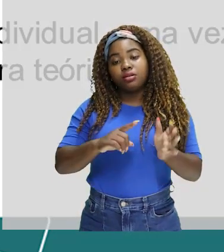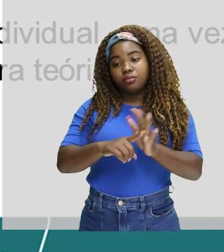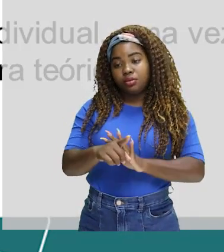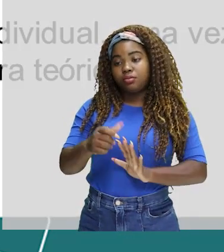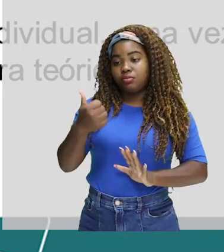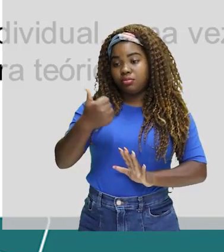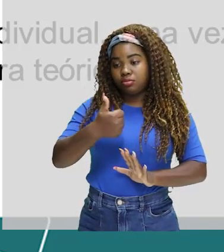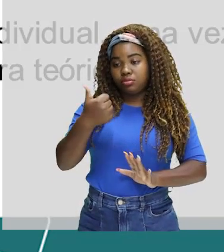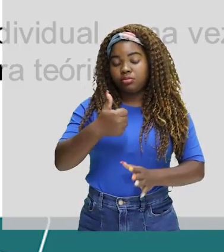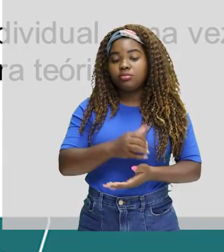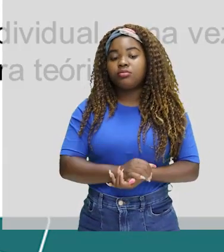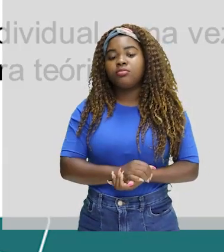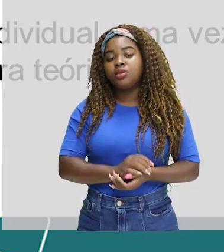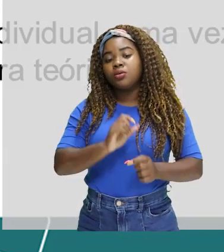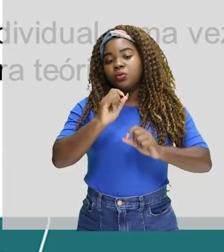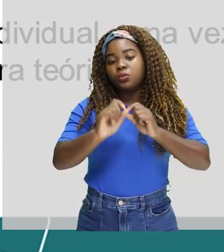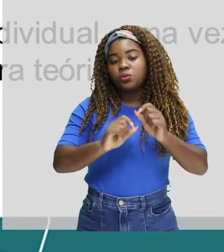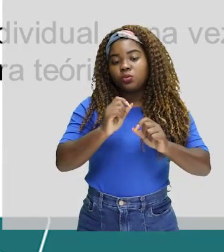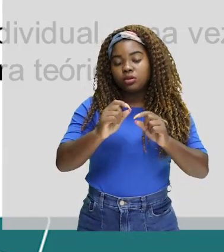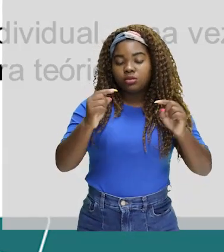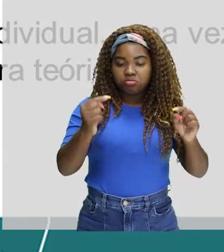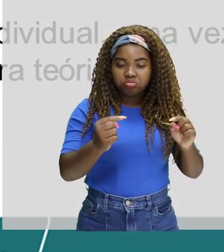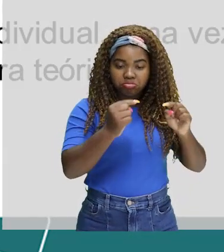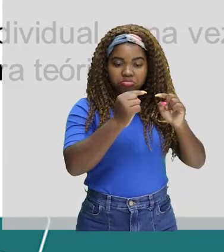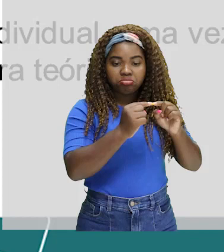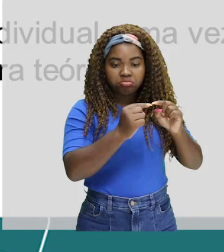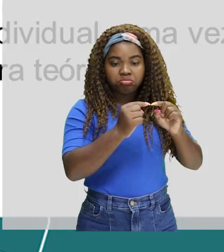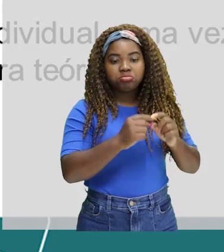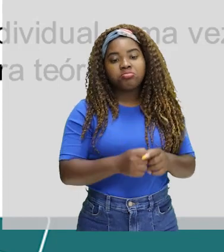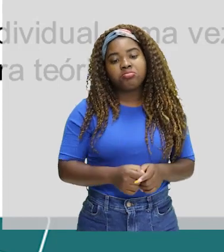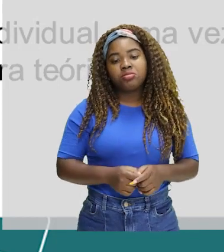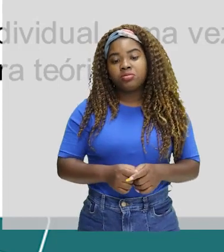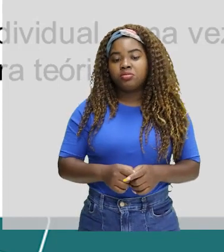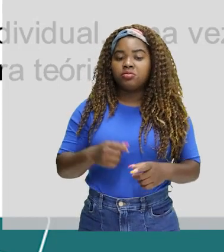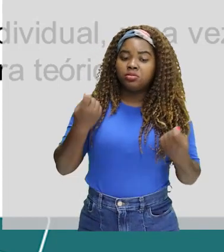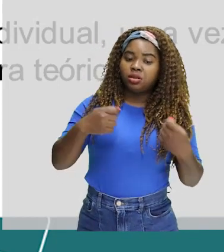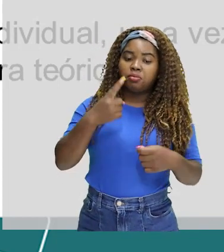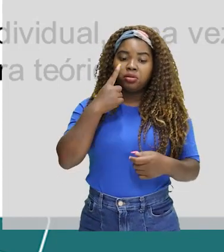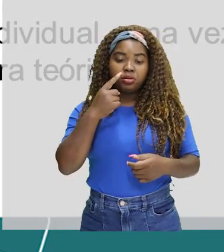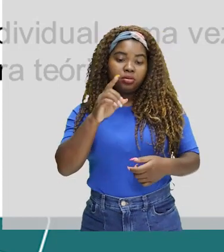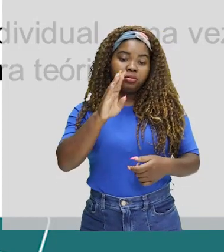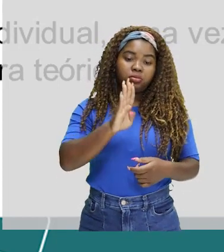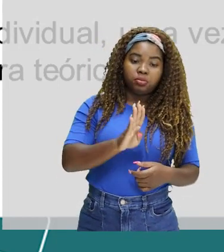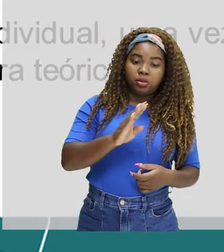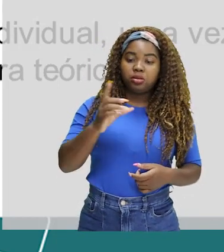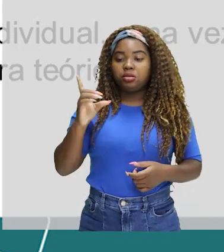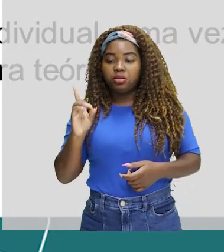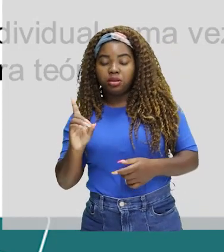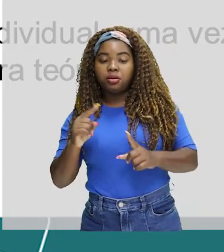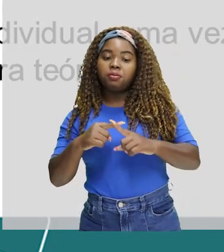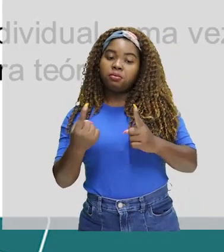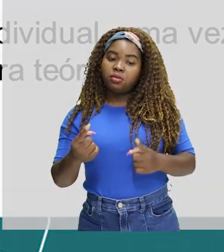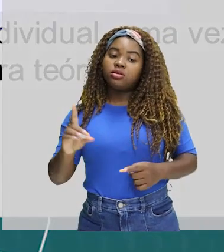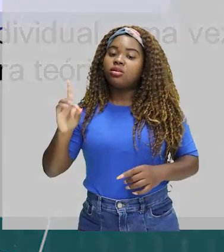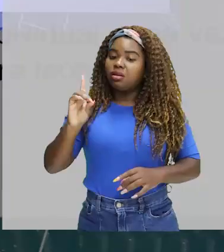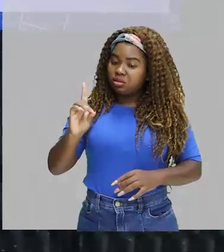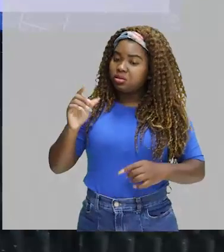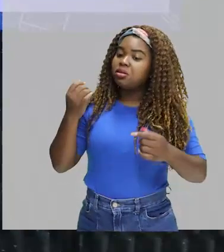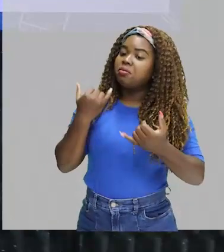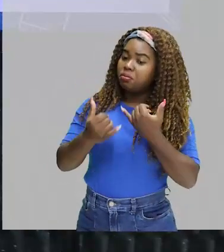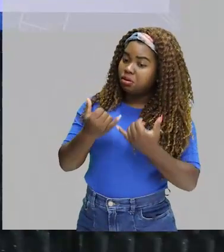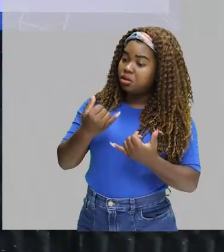questão, a que vai se encaixar melhor, nós poderíamos ficar em dúvida entre a letra B e a letra D, mas a que está mais adequada, a que está